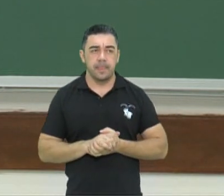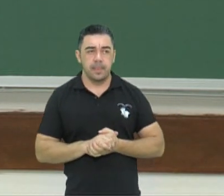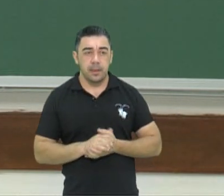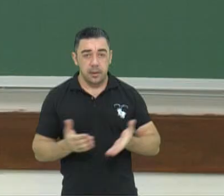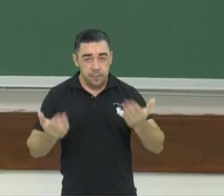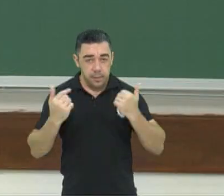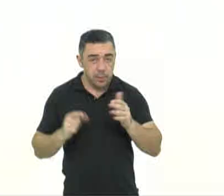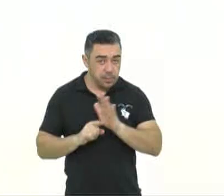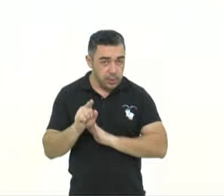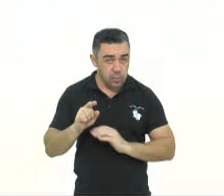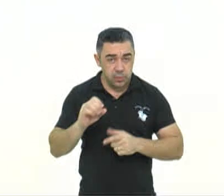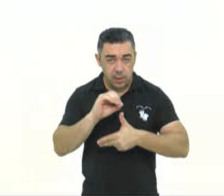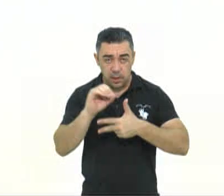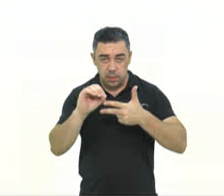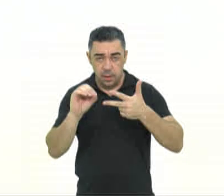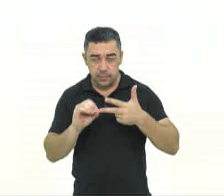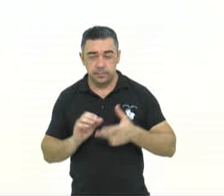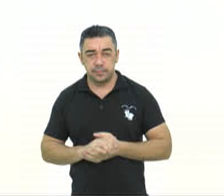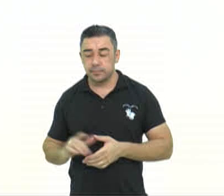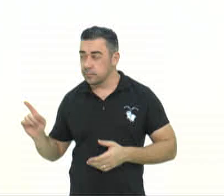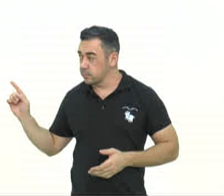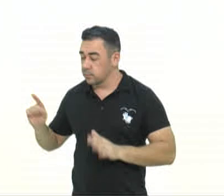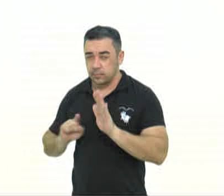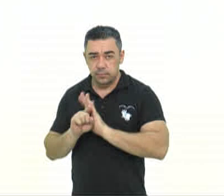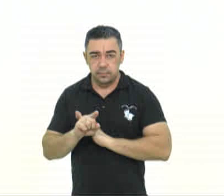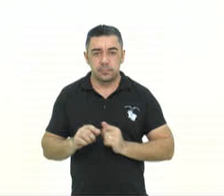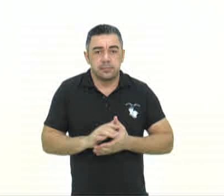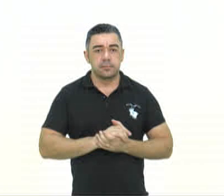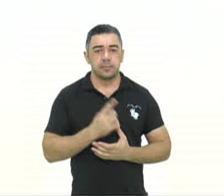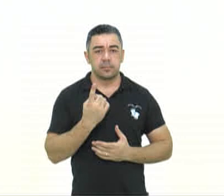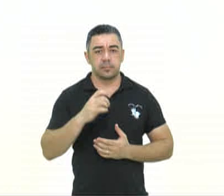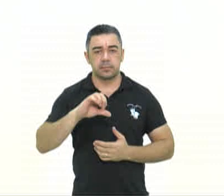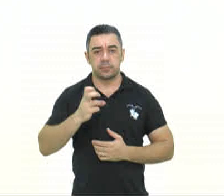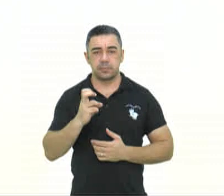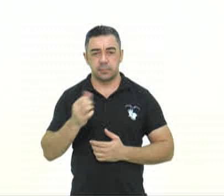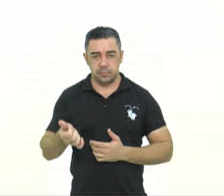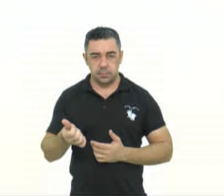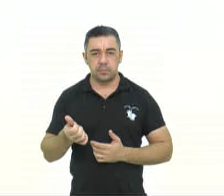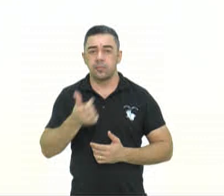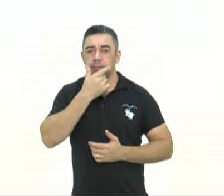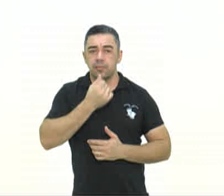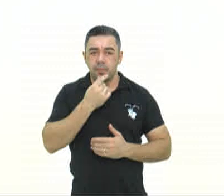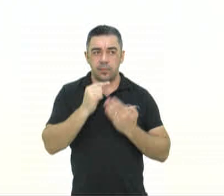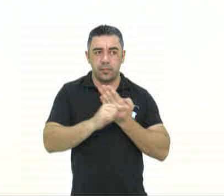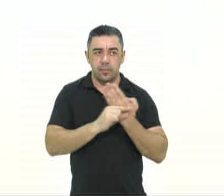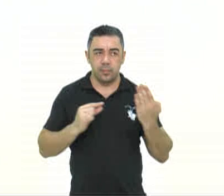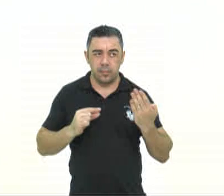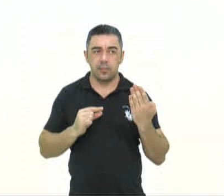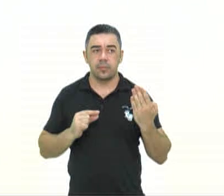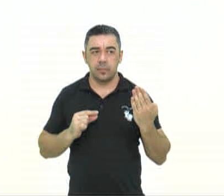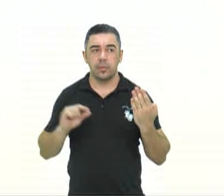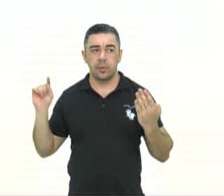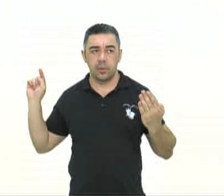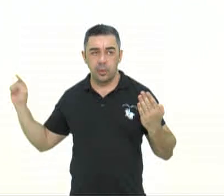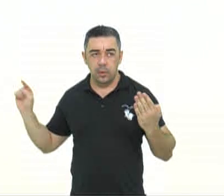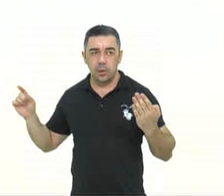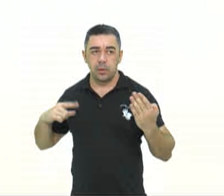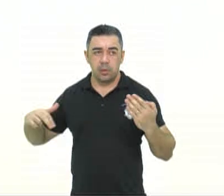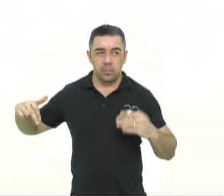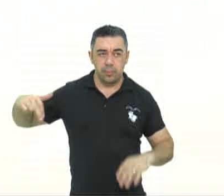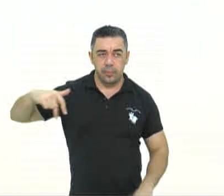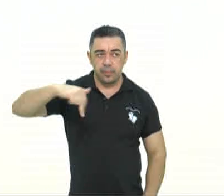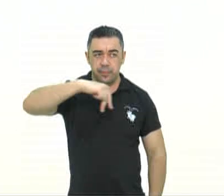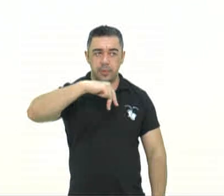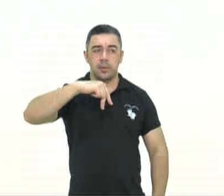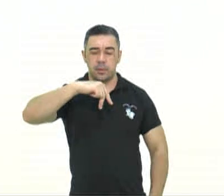Vamos a uma questão do Enem. Questão do Enem, em 1956, o artista Flávio de Rezende Carvalho desfilou pela Avenida Paulista com o traje